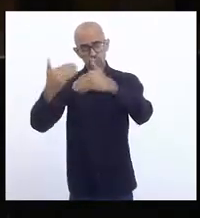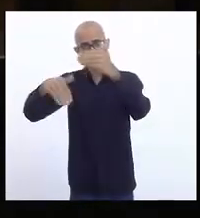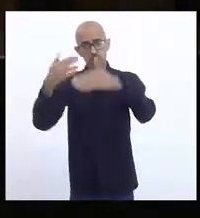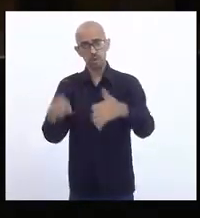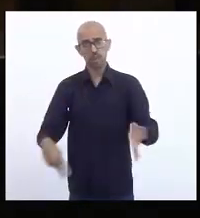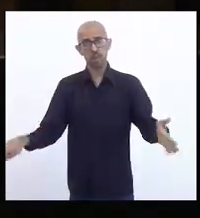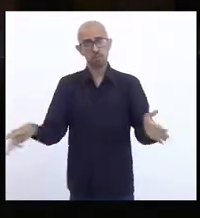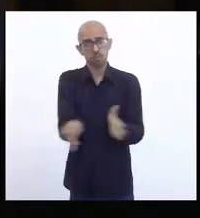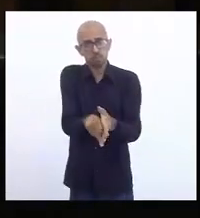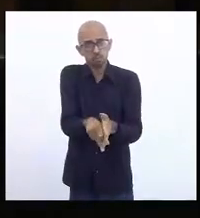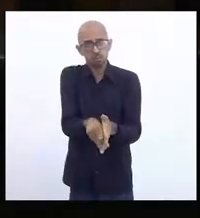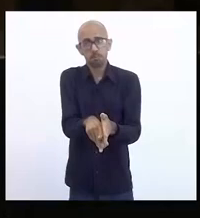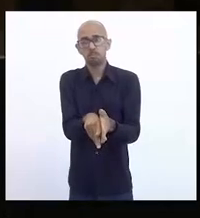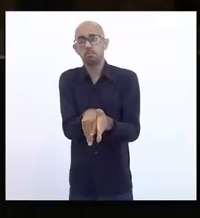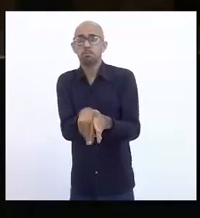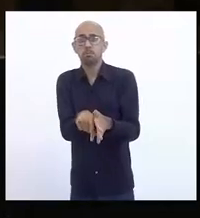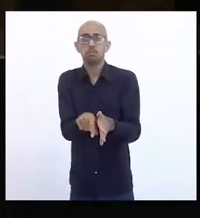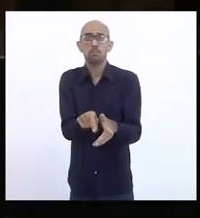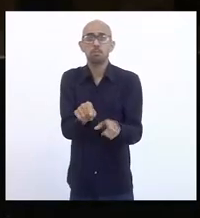própria